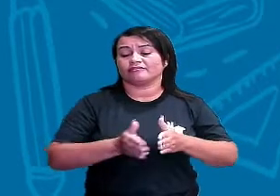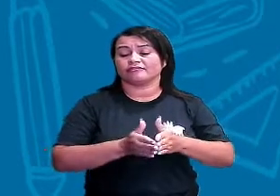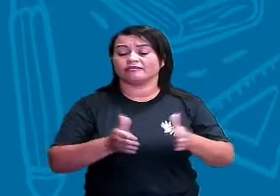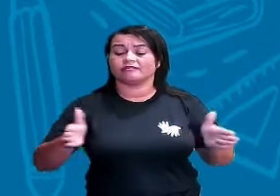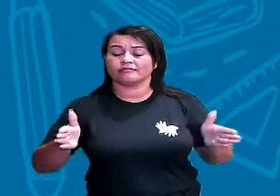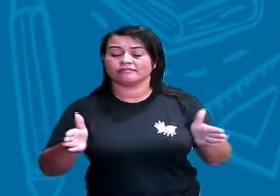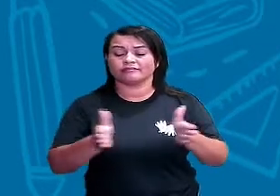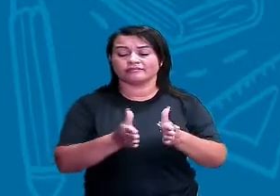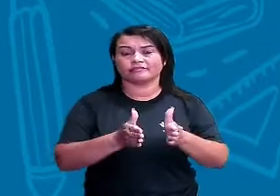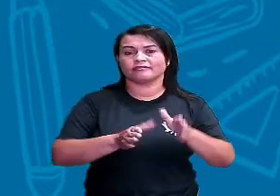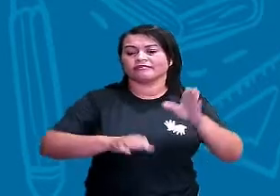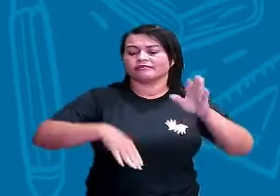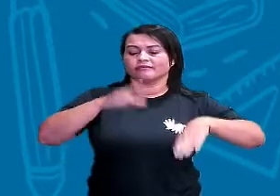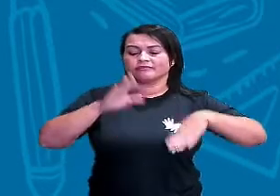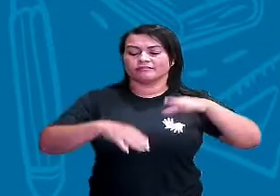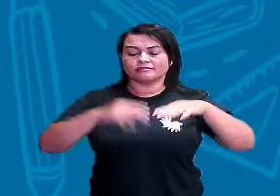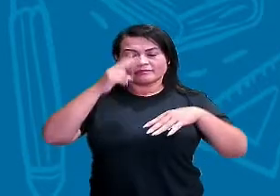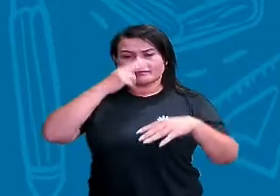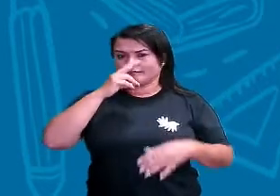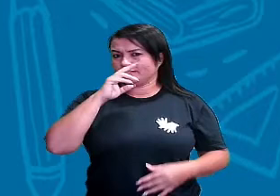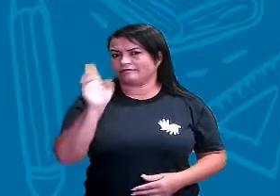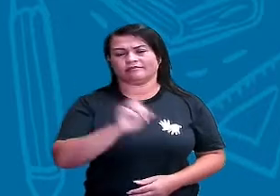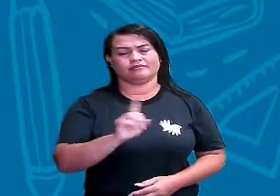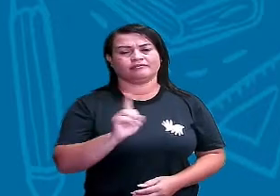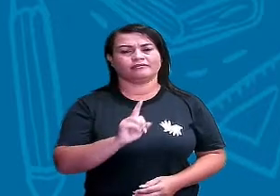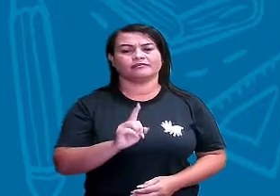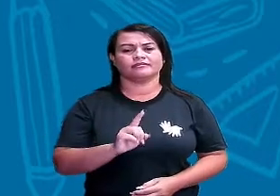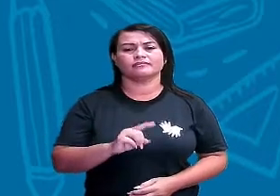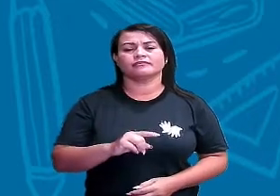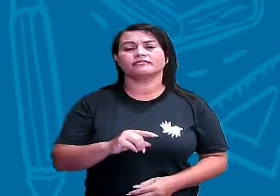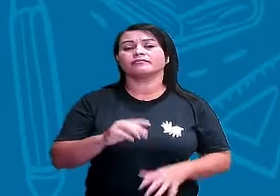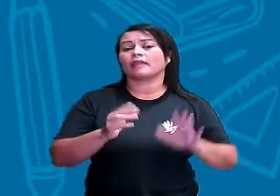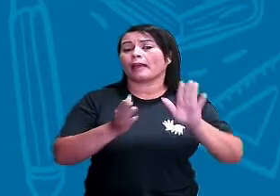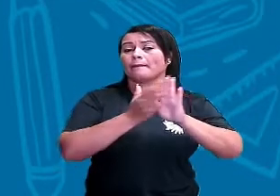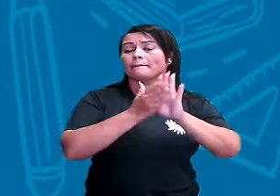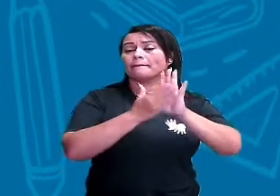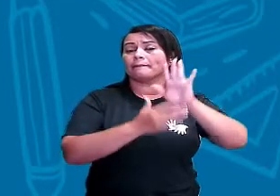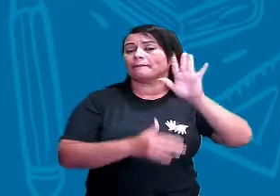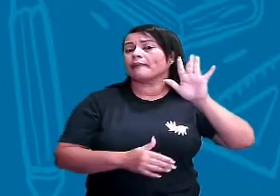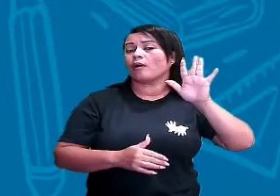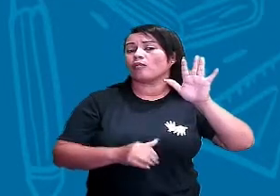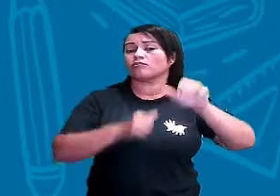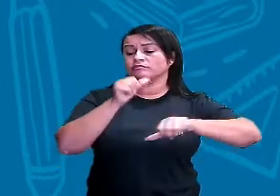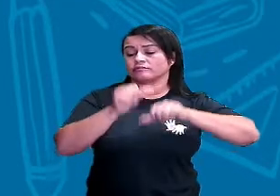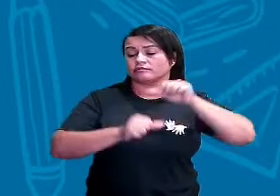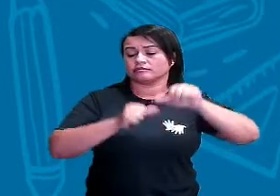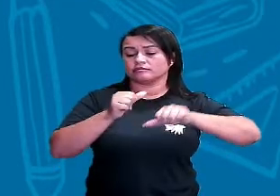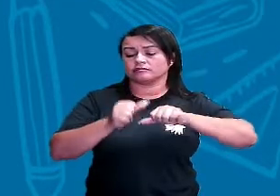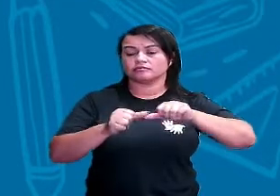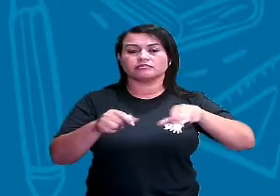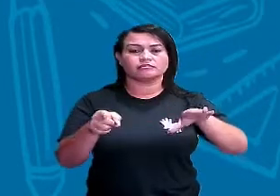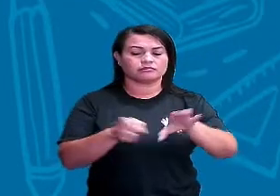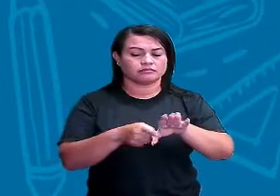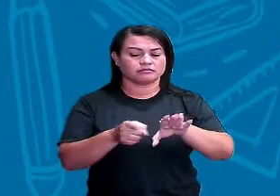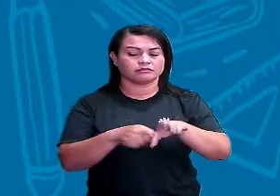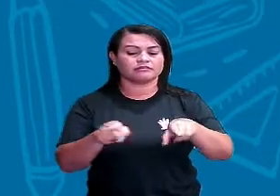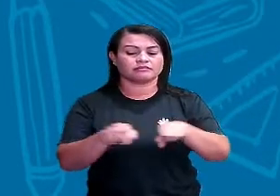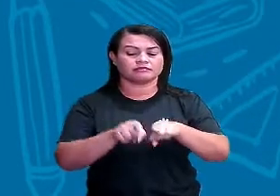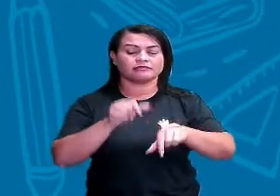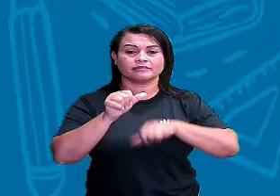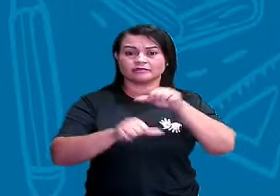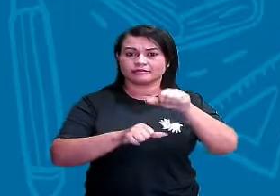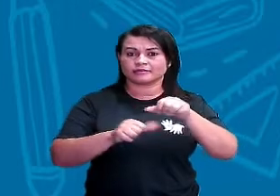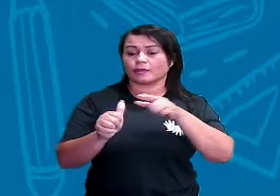o tamanho não é o mesmo, tá? O tamanho da mão das pessoas mudam, o tamanho do pé mudam, o tamanho